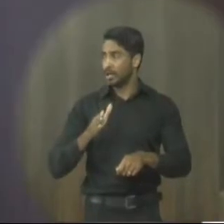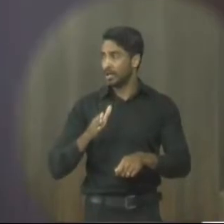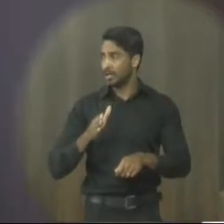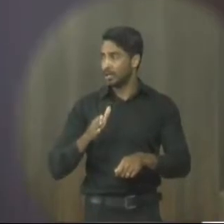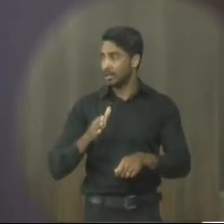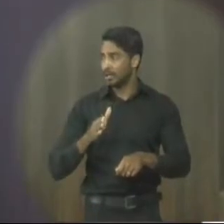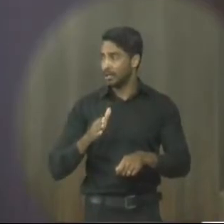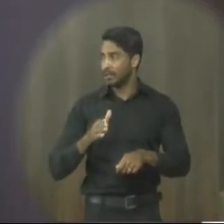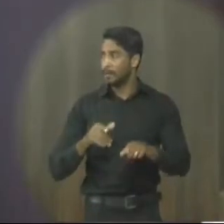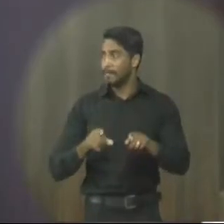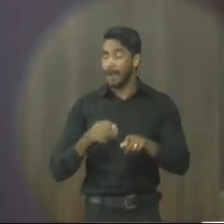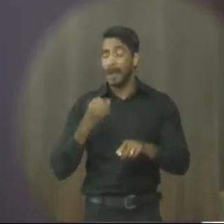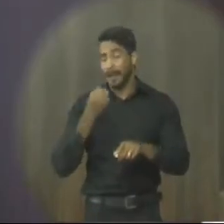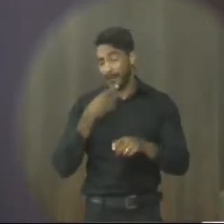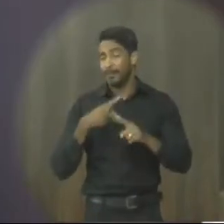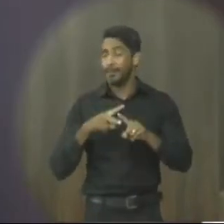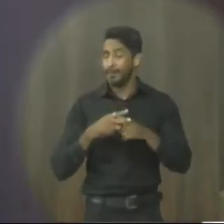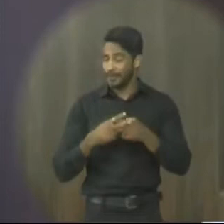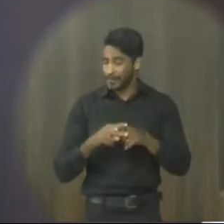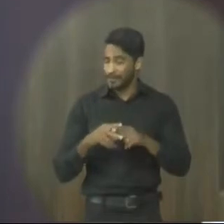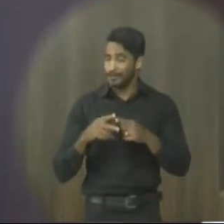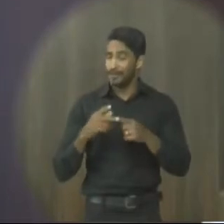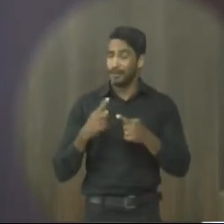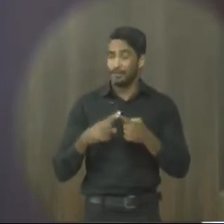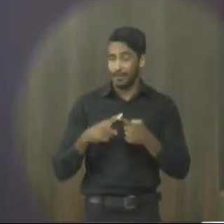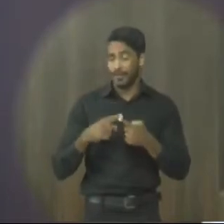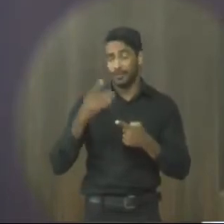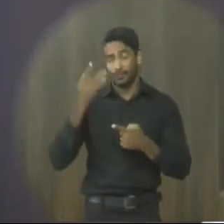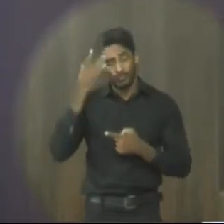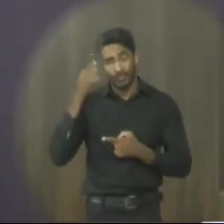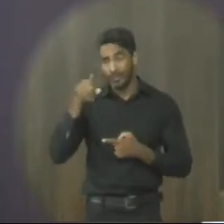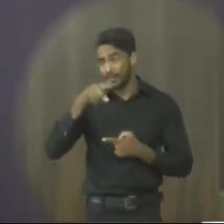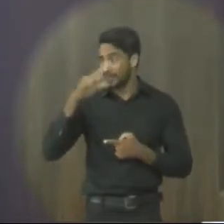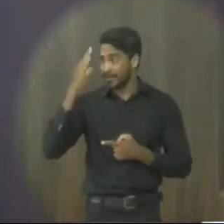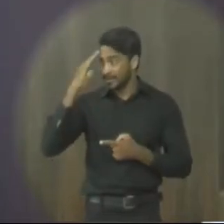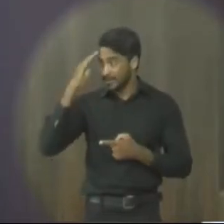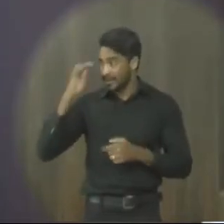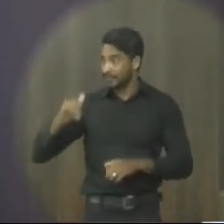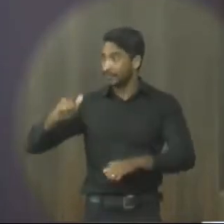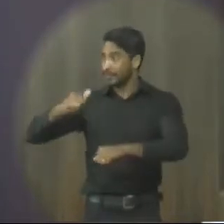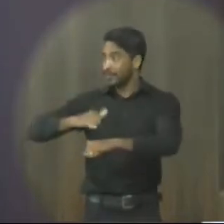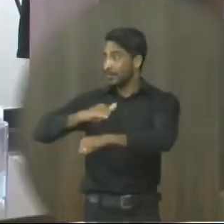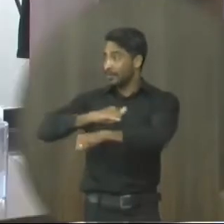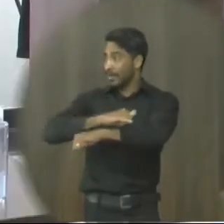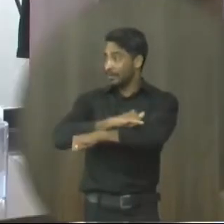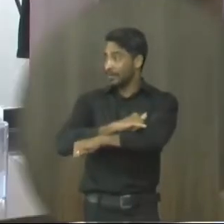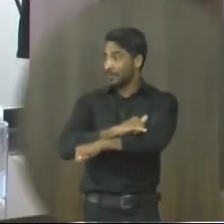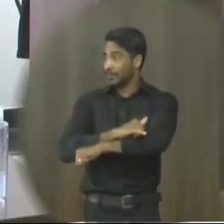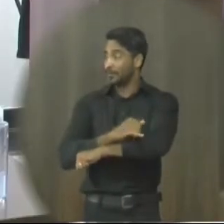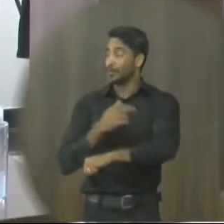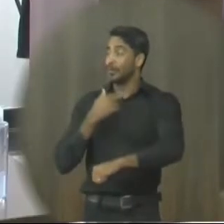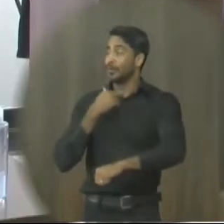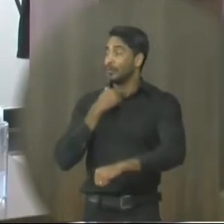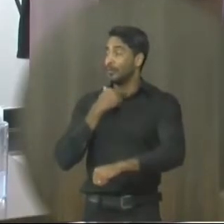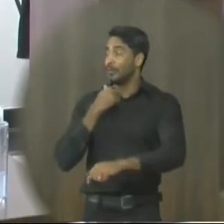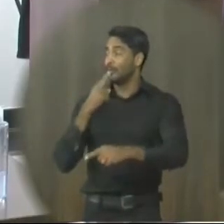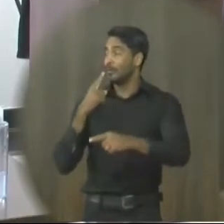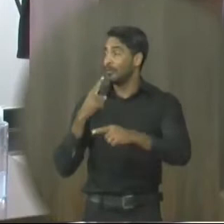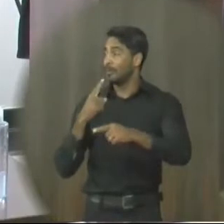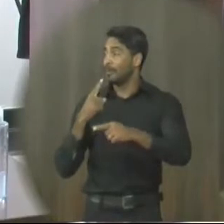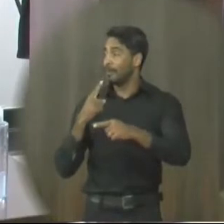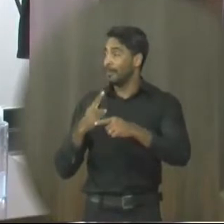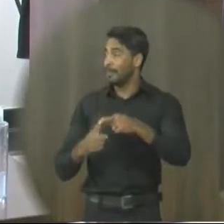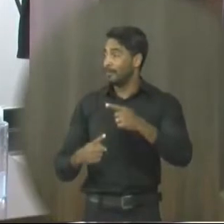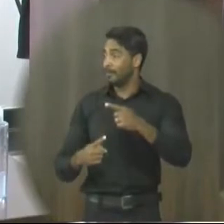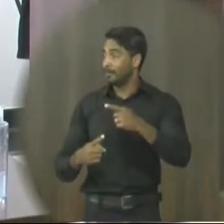isso ia ter bom resolver, porque, não sei se vocês sabem, o aeroporto, por exemplo, está proibido a ANAC